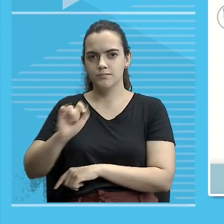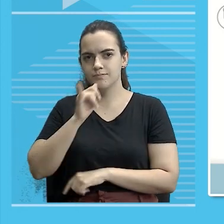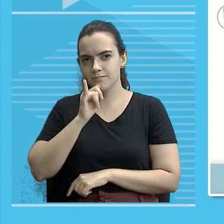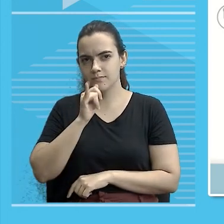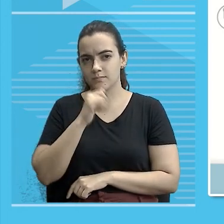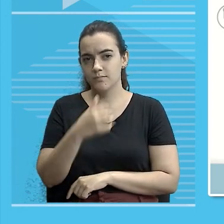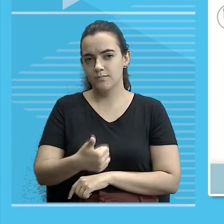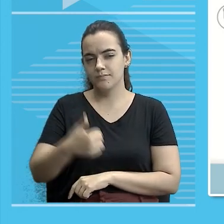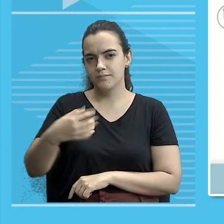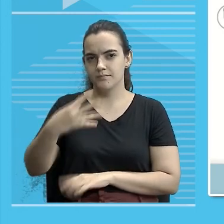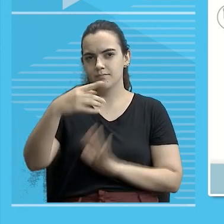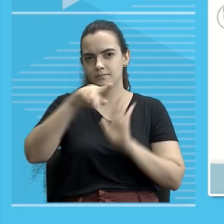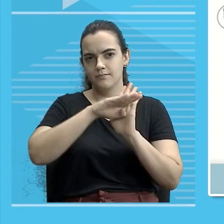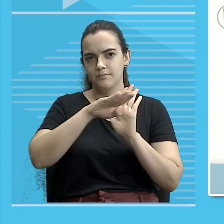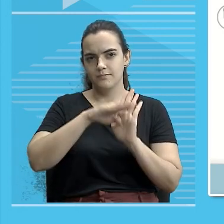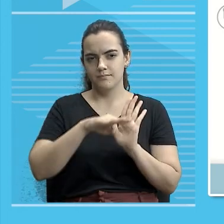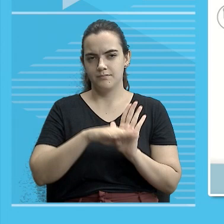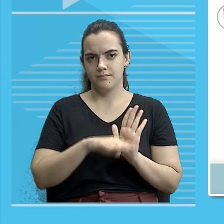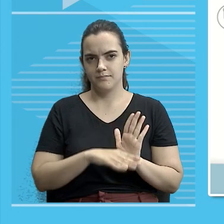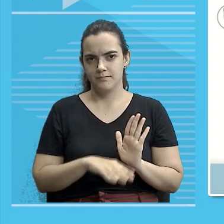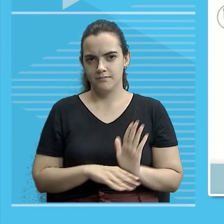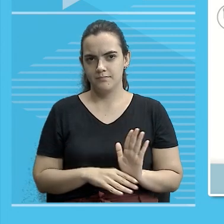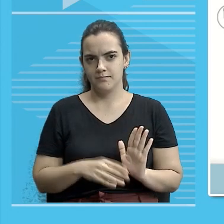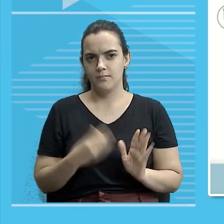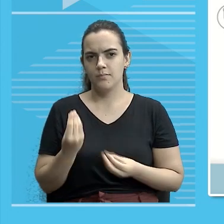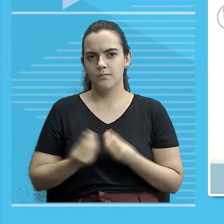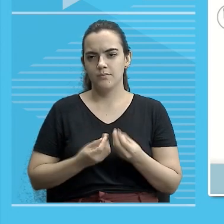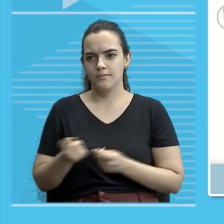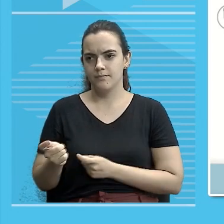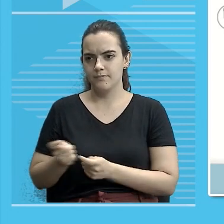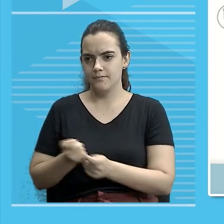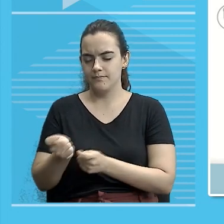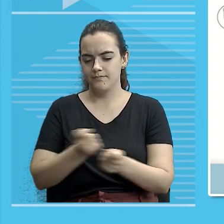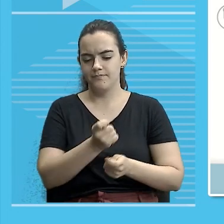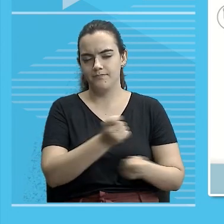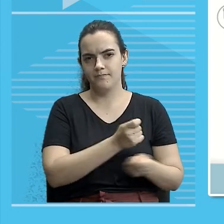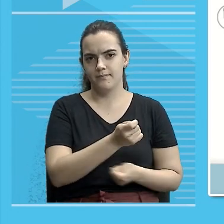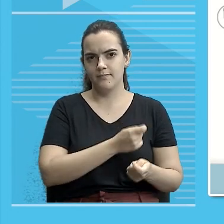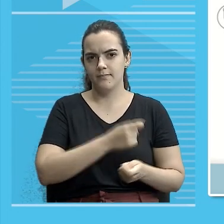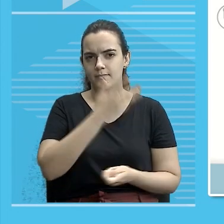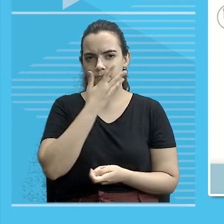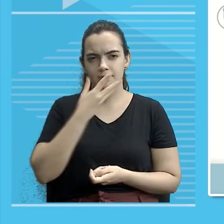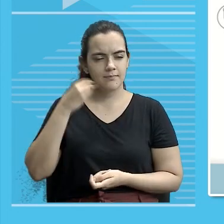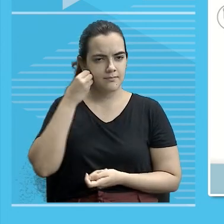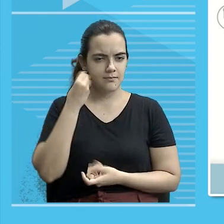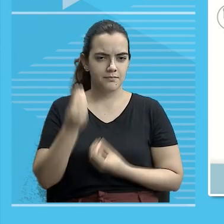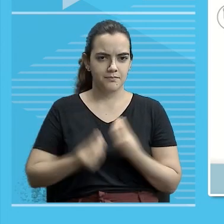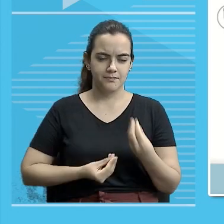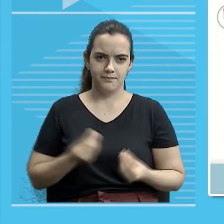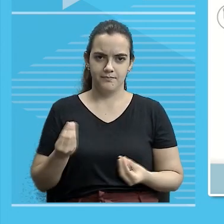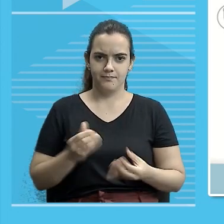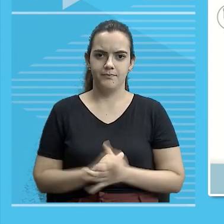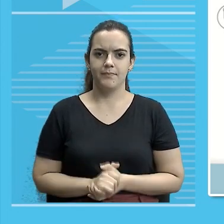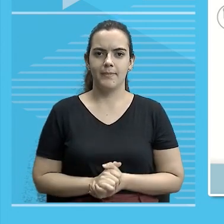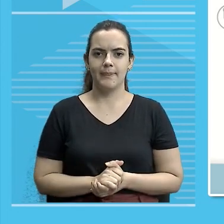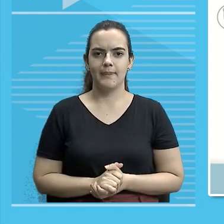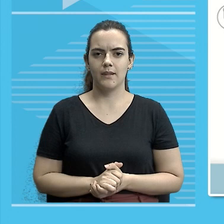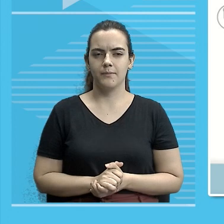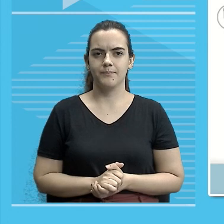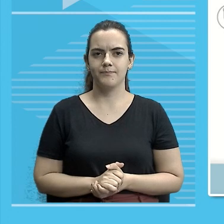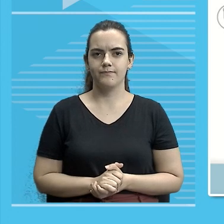14 princípios para a gestão da qualidade e um dos princípios da